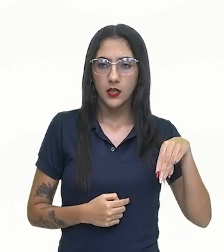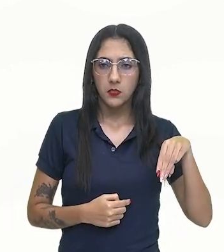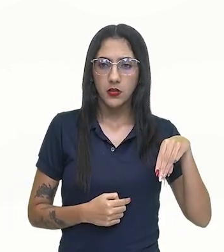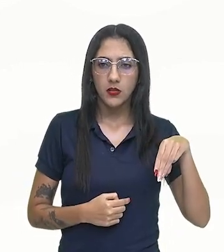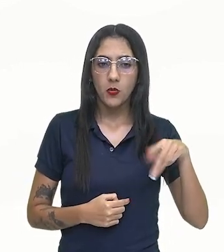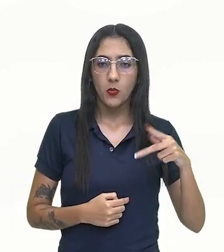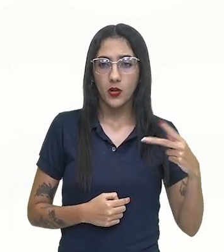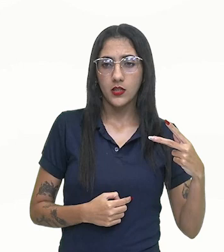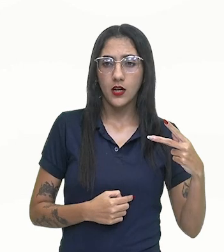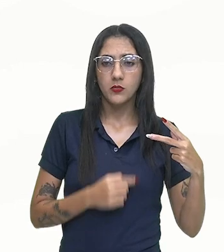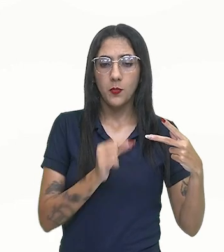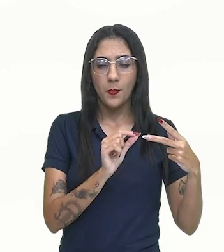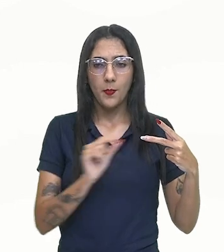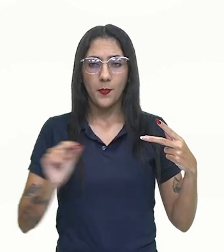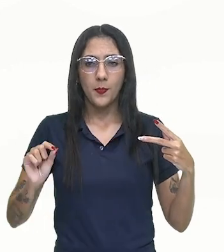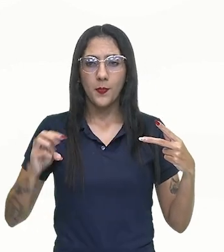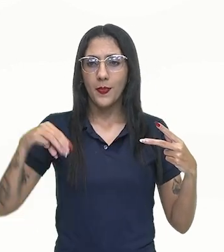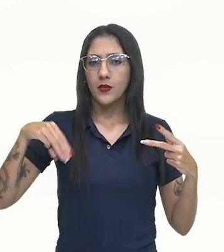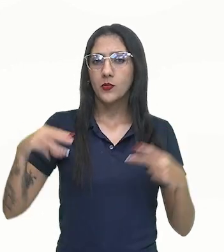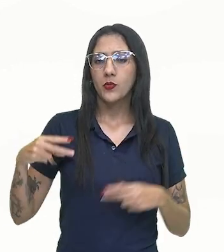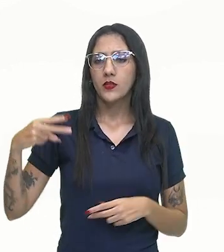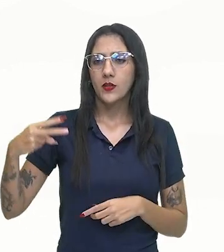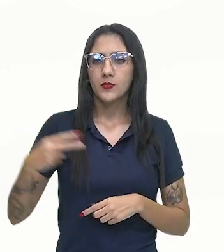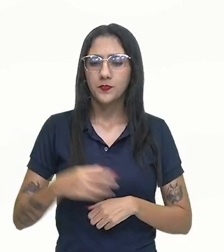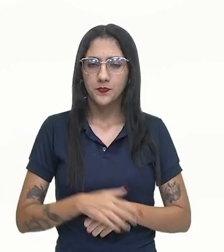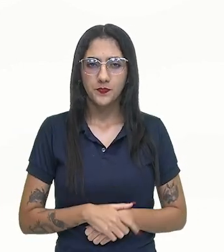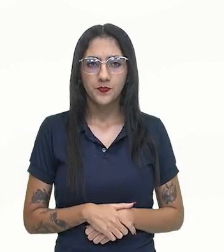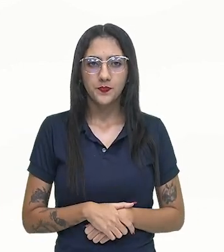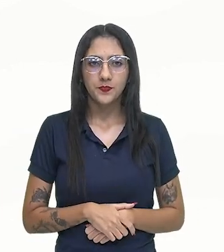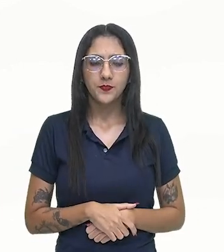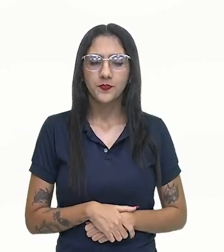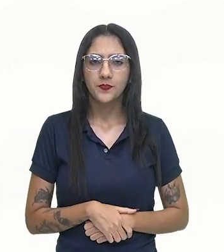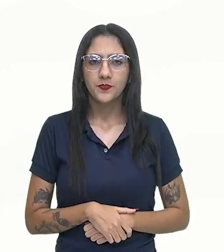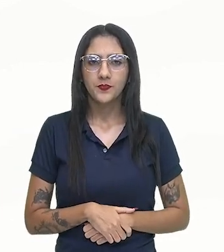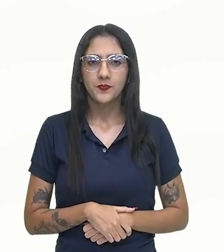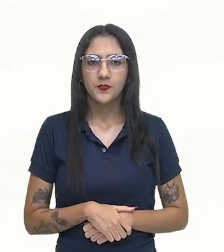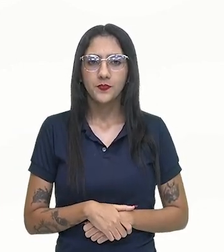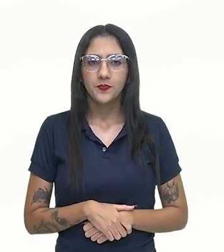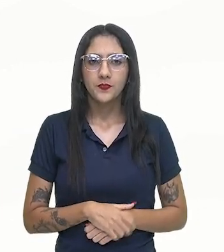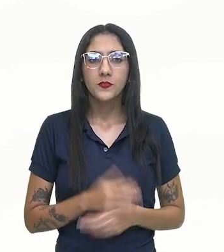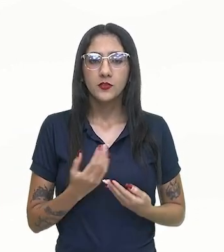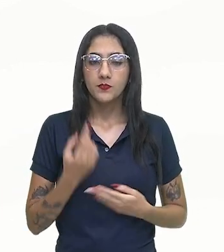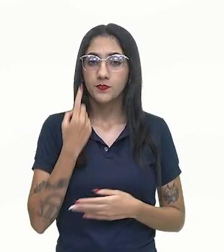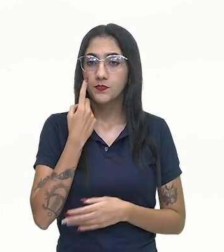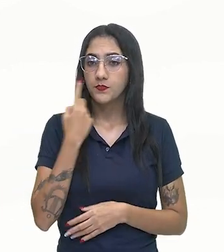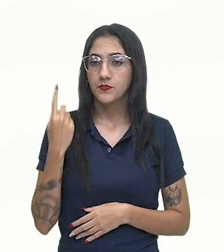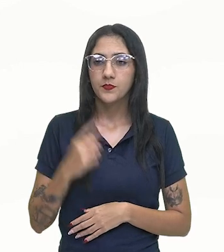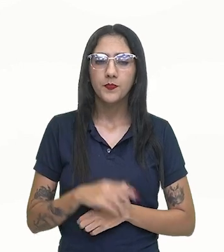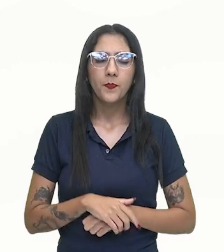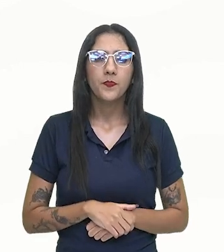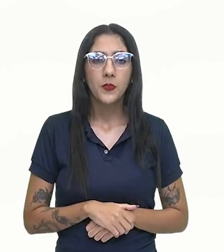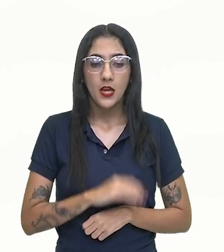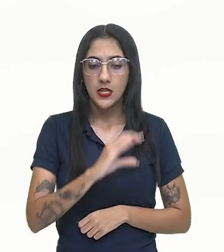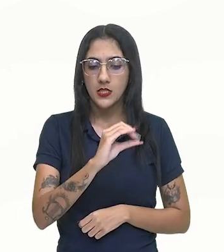tá? Então, a letra A gente vai pegar o 0,5,